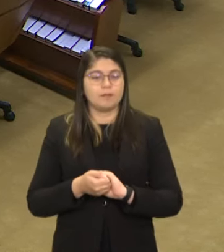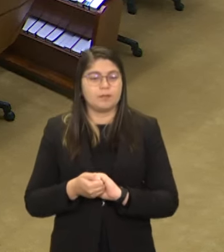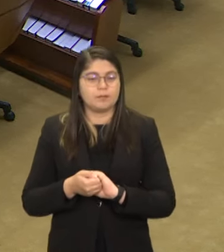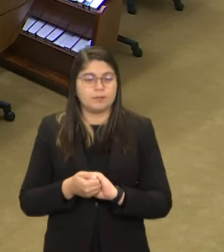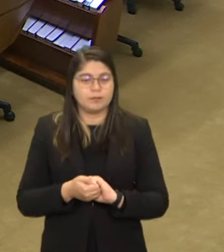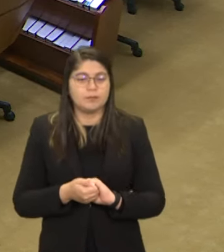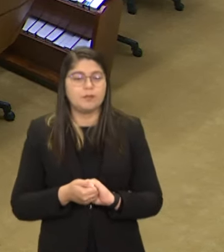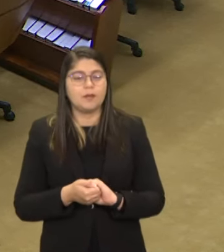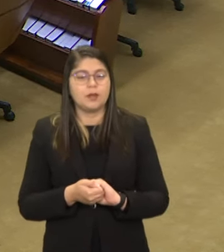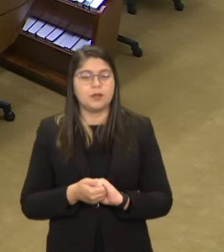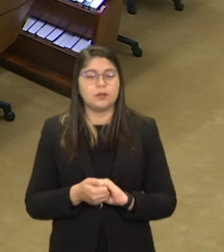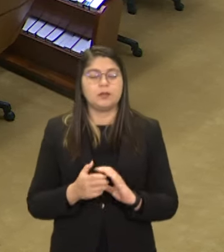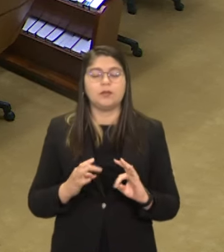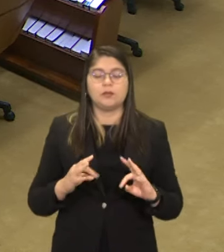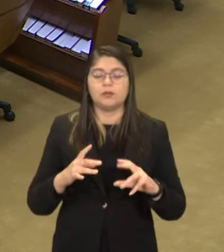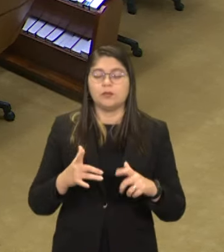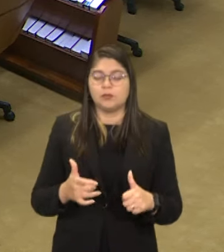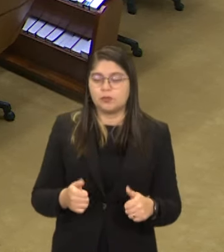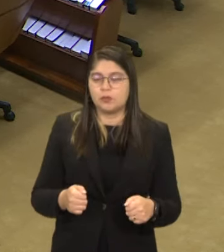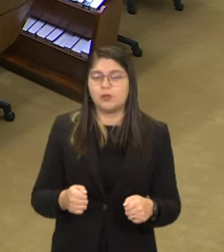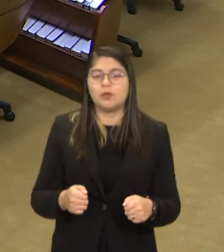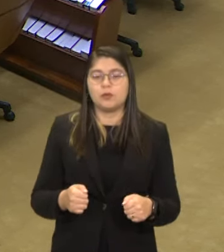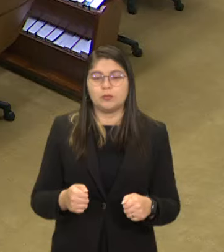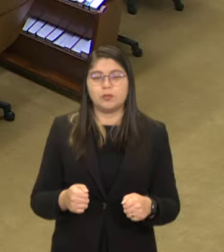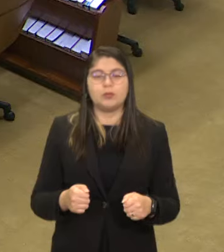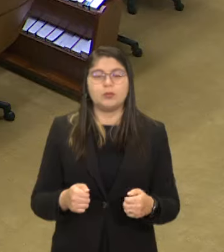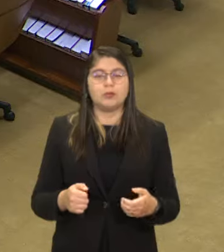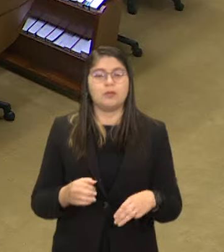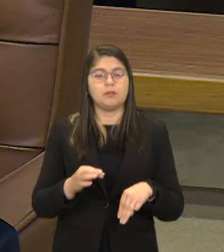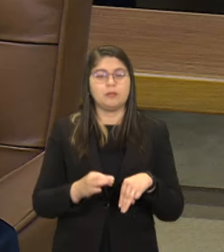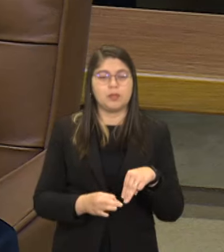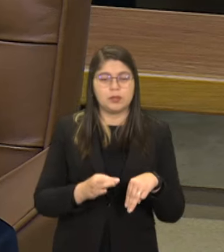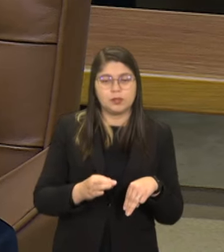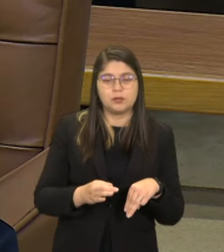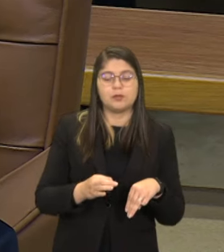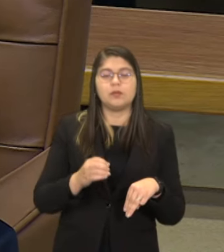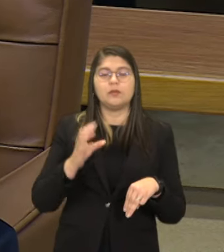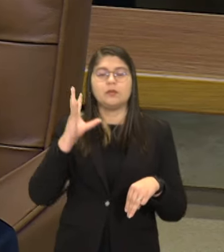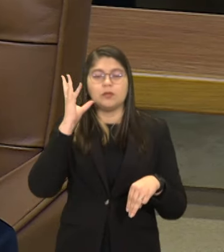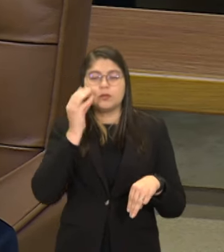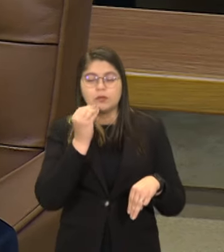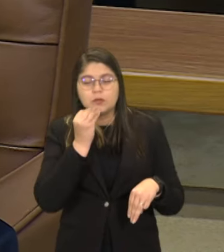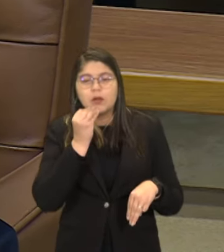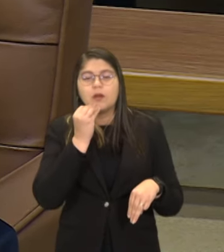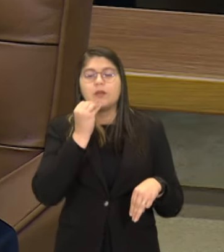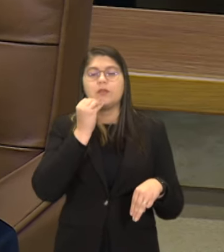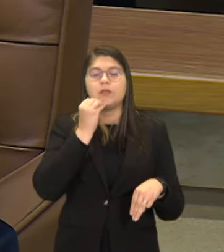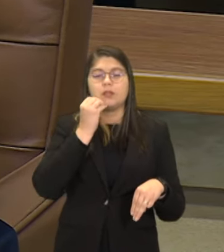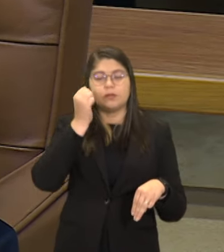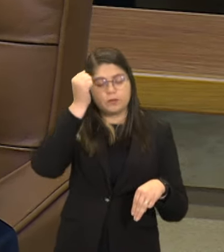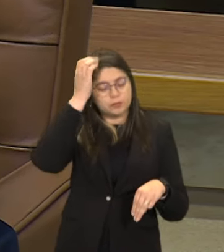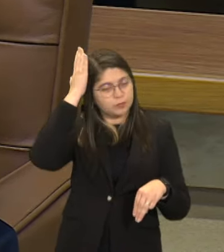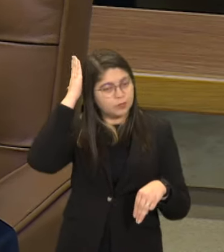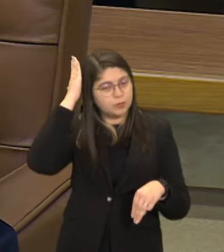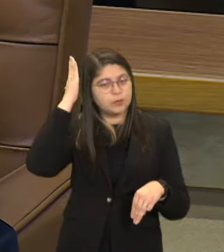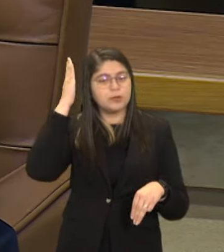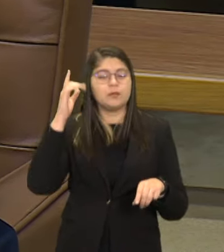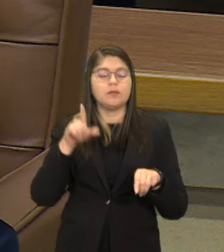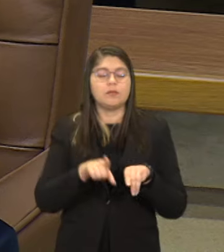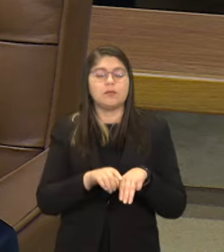seus antecessores, ministro Dias Toffoli, ministro Fux, ministra